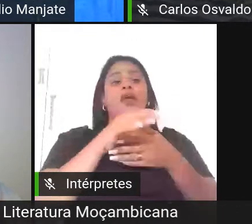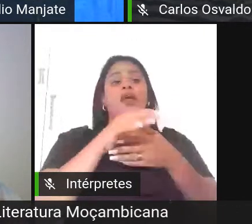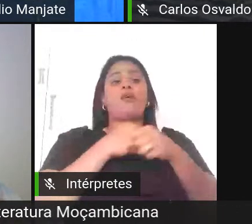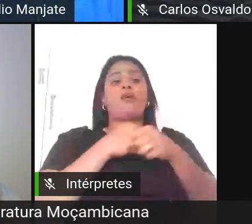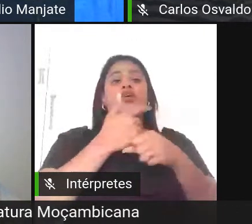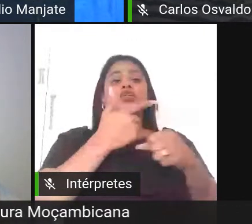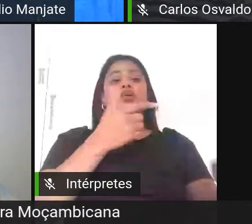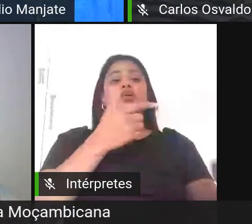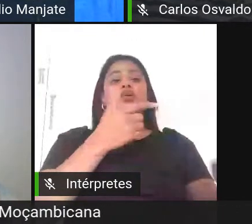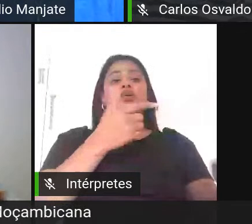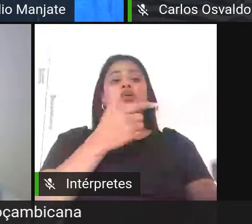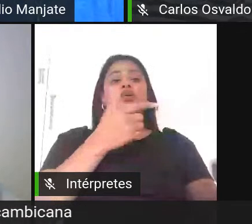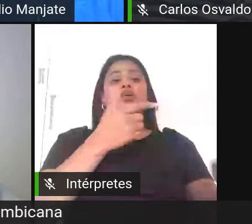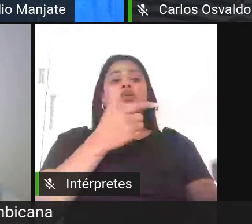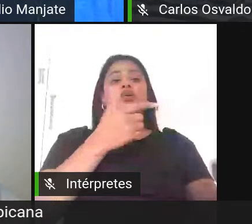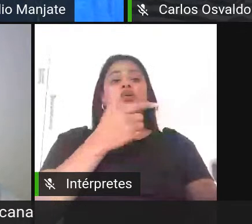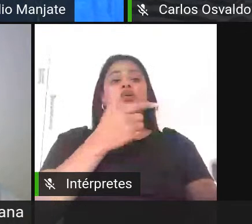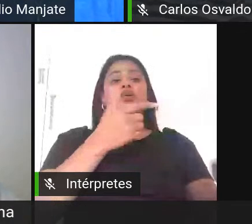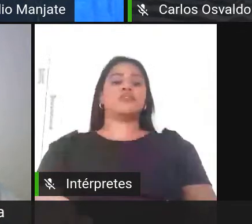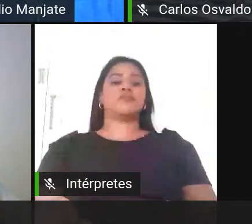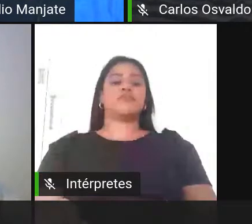É basicamente isso, José.